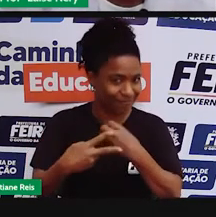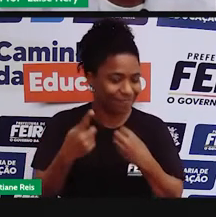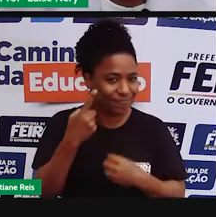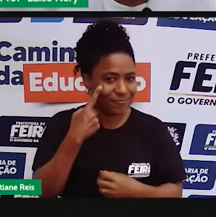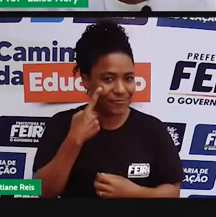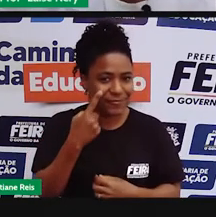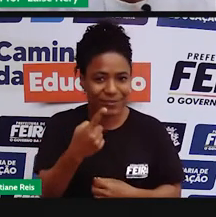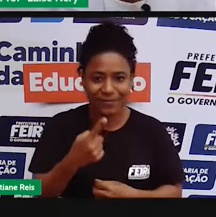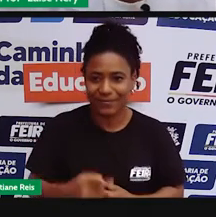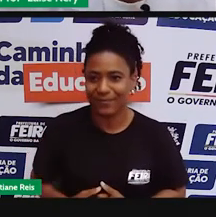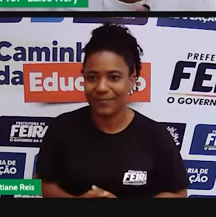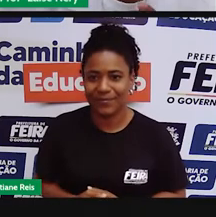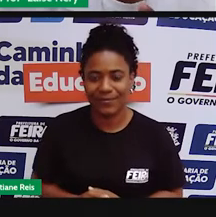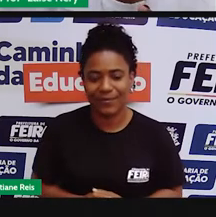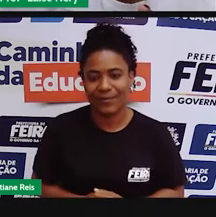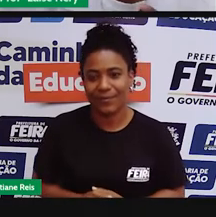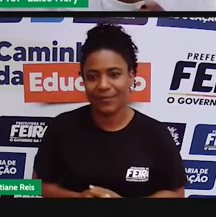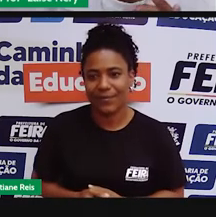São esses: